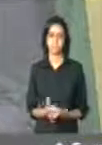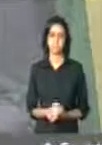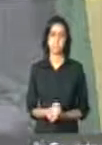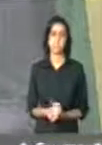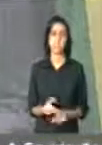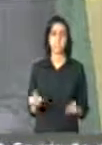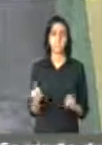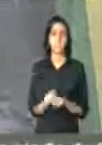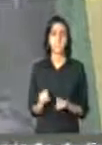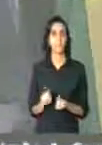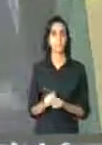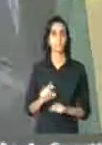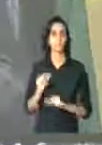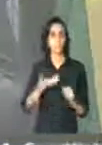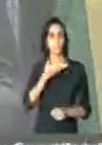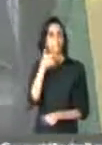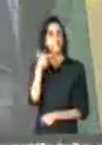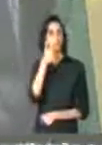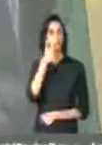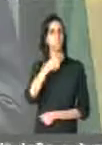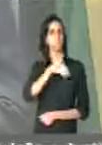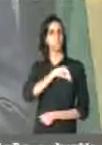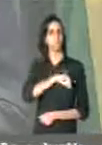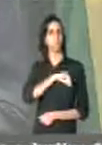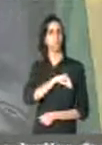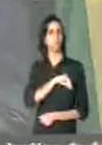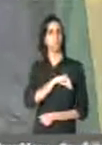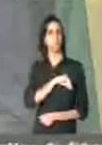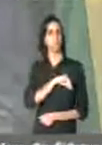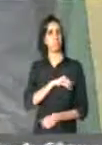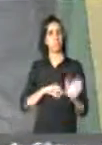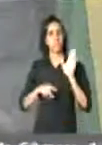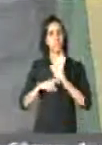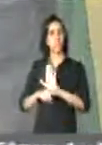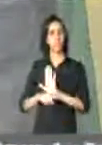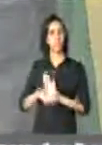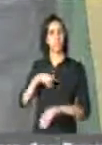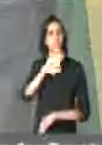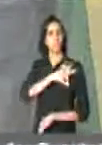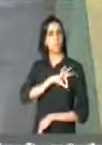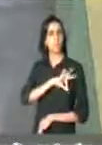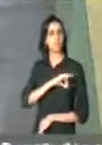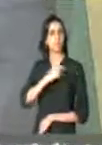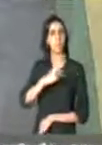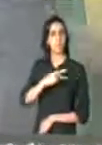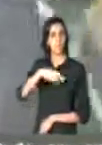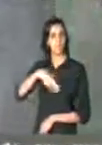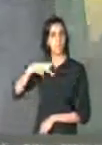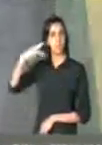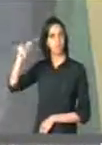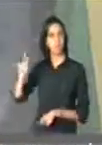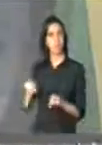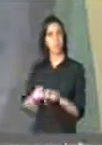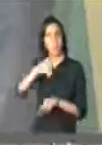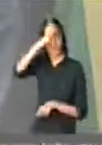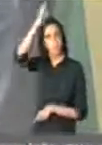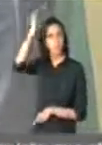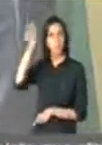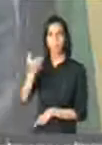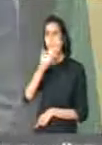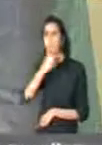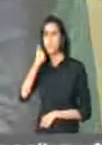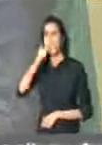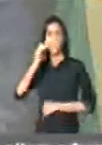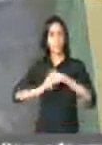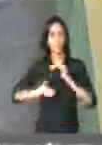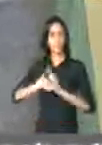reajuste da inércia, que possa ser contemplado a Polícia Militar, o Corpo de Bombeiros, que são profissionais, homens e mulheres,